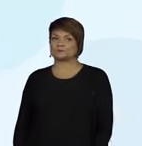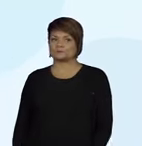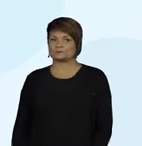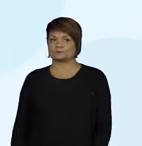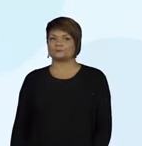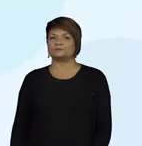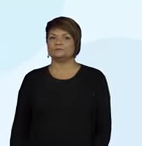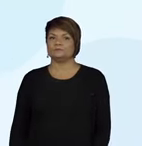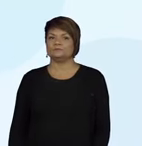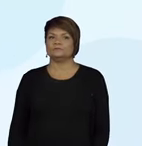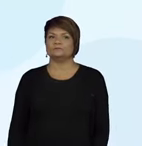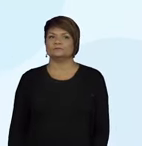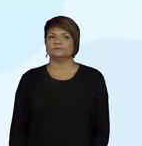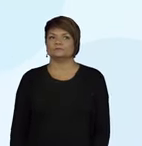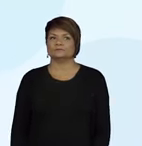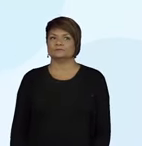ver...